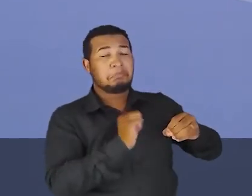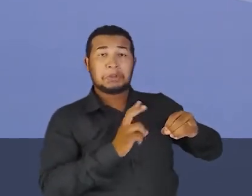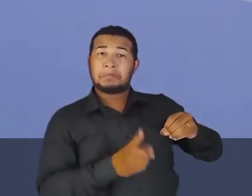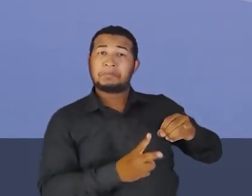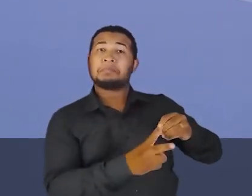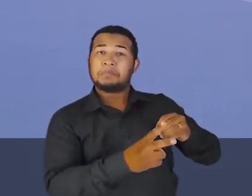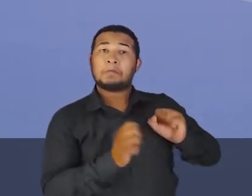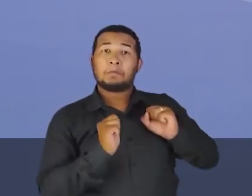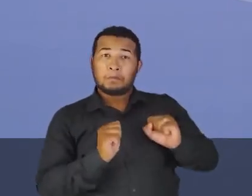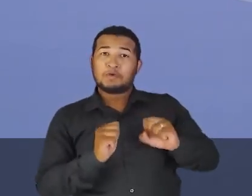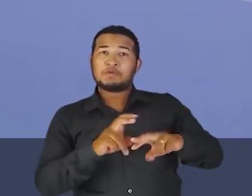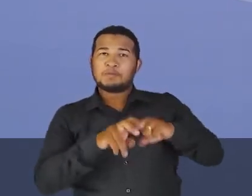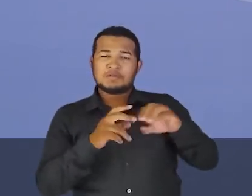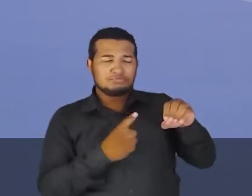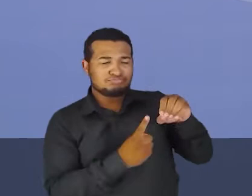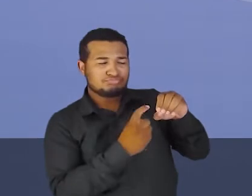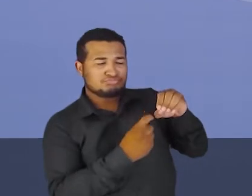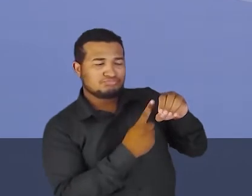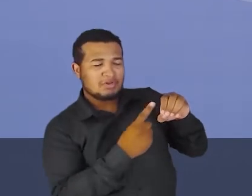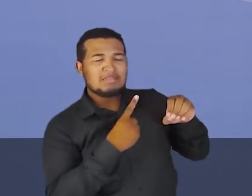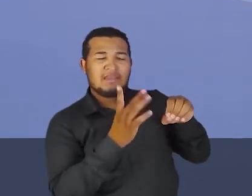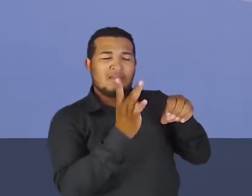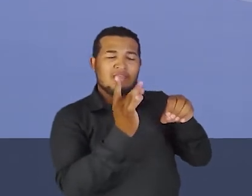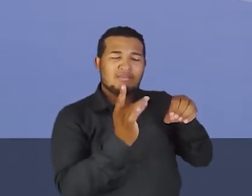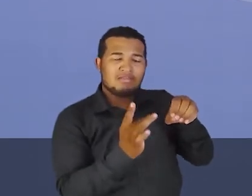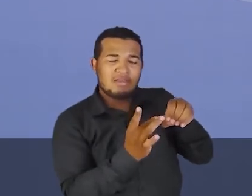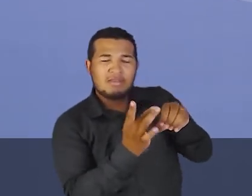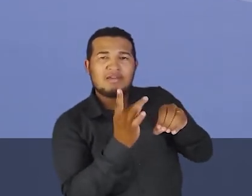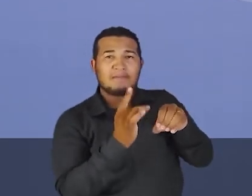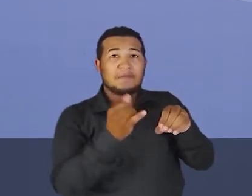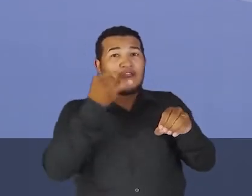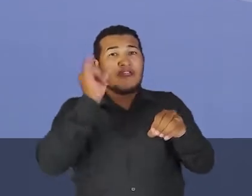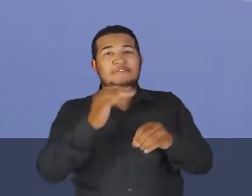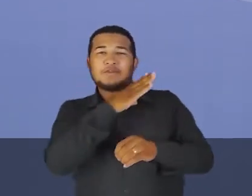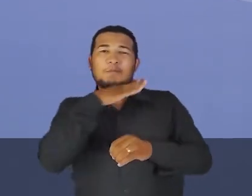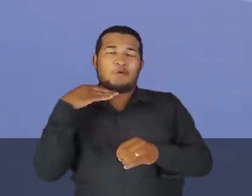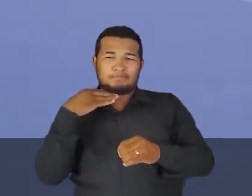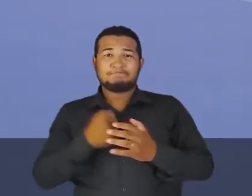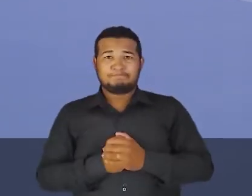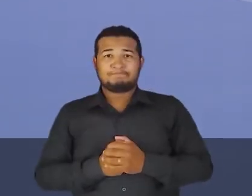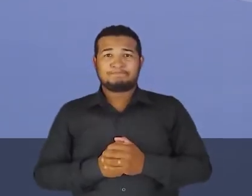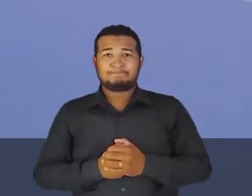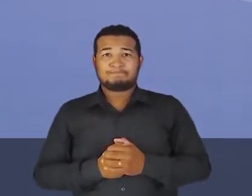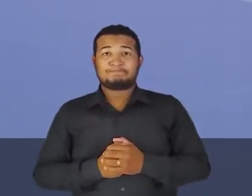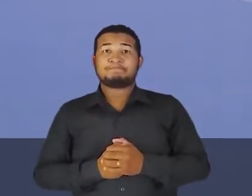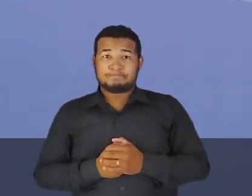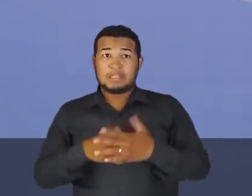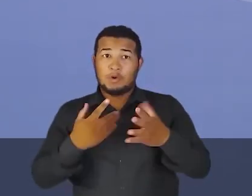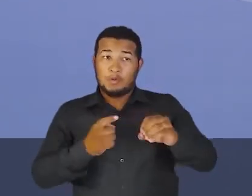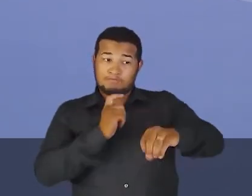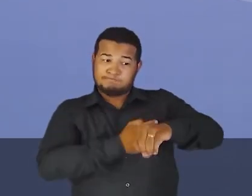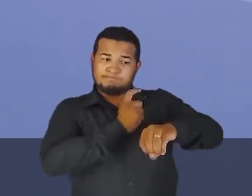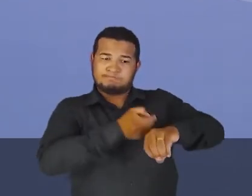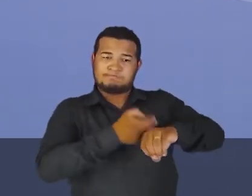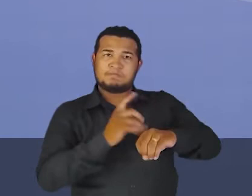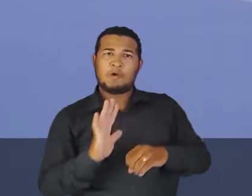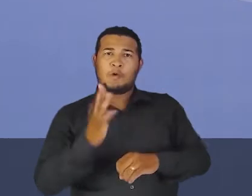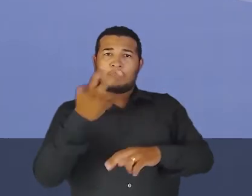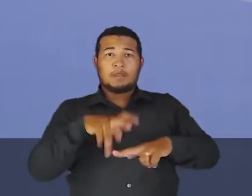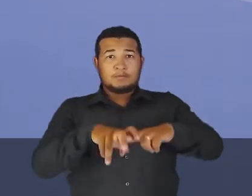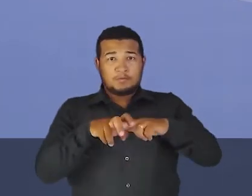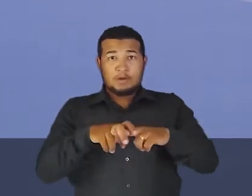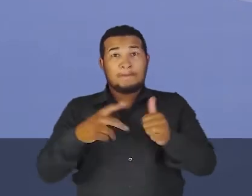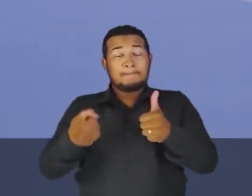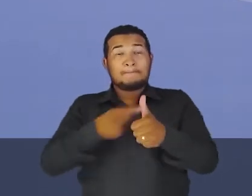fecundado, no caso o embrião, ele possa morrer por desidratação, ok? Então a casca rígida aconteceu principalmente